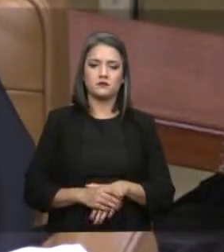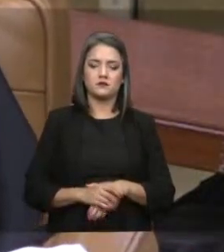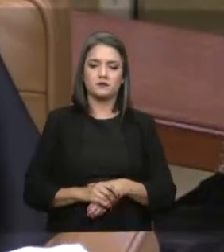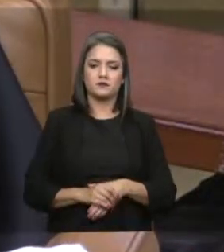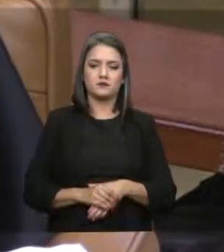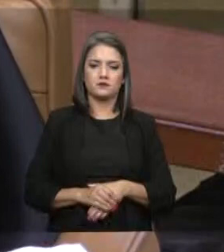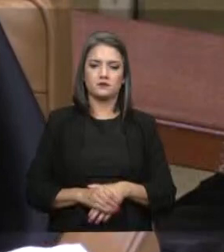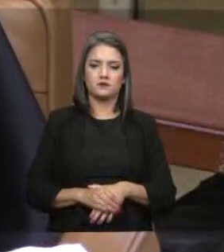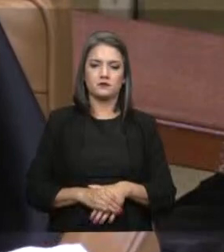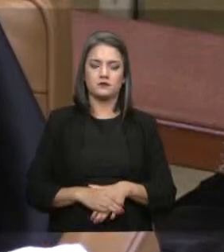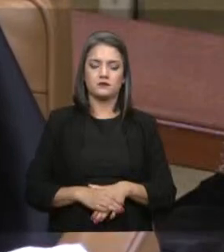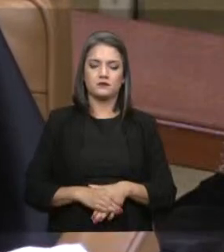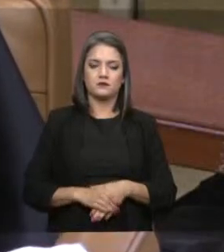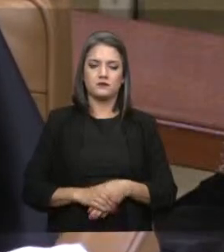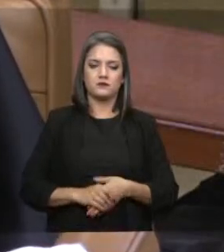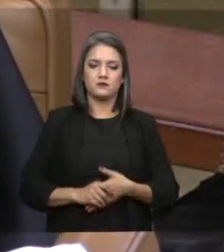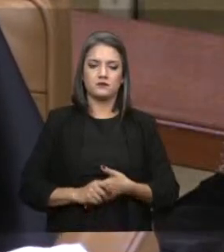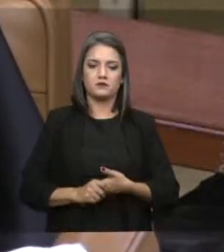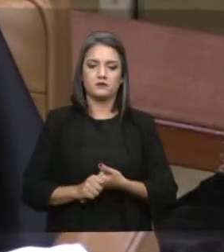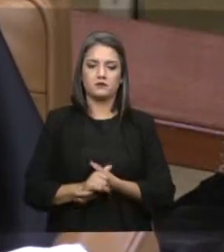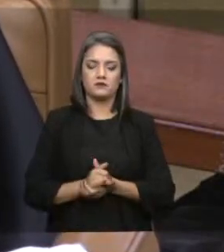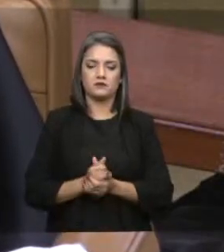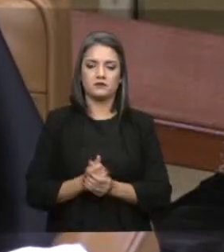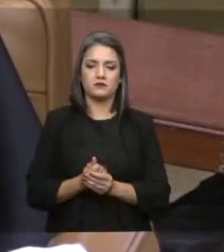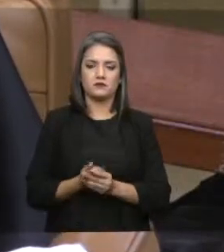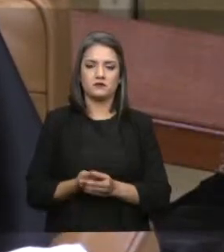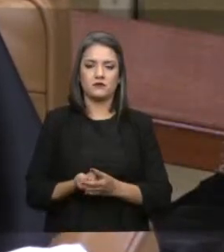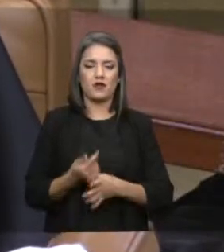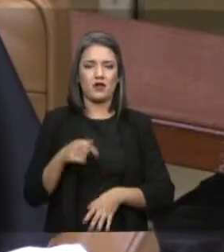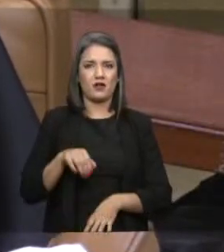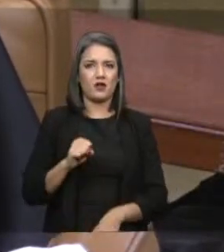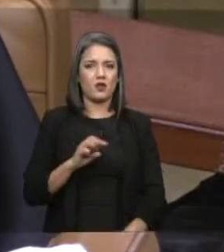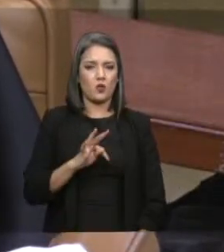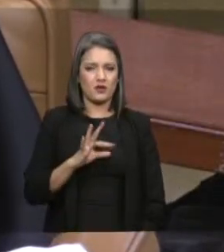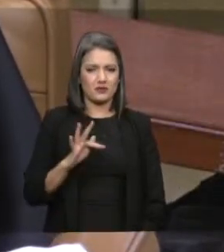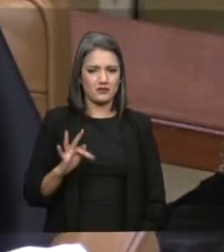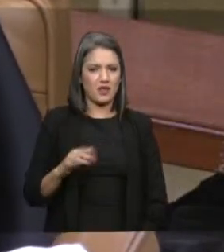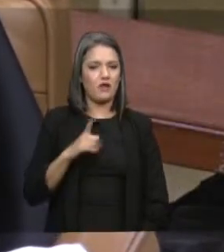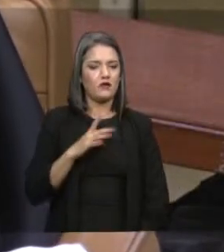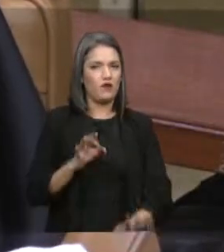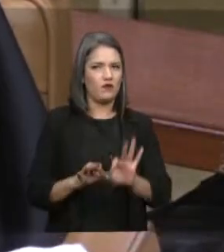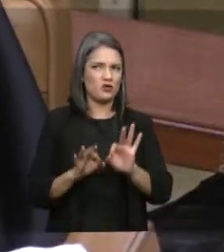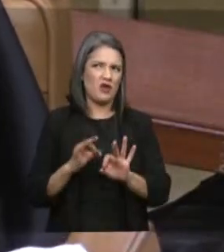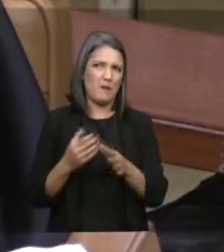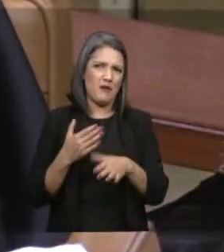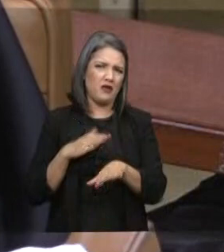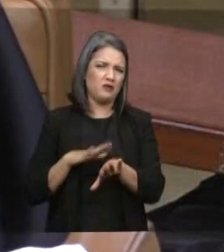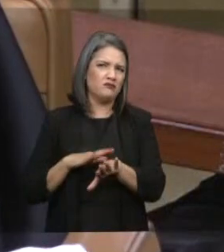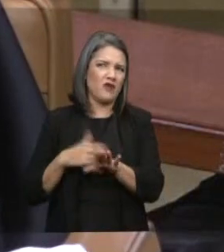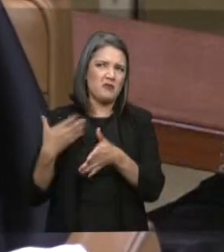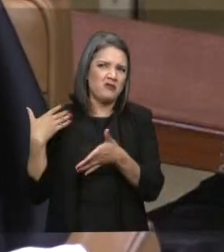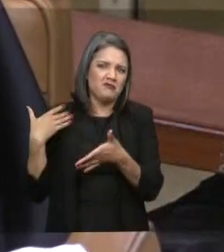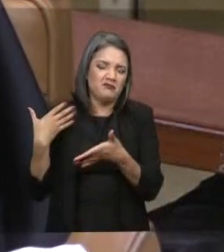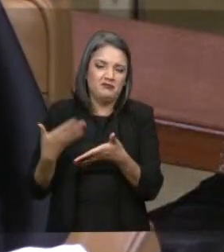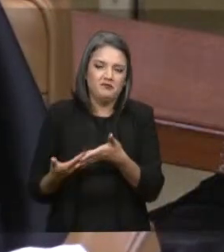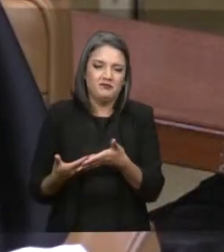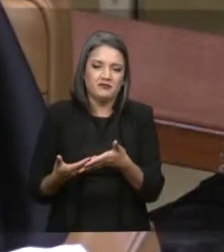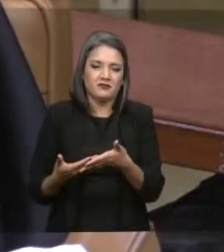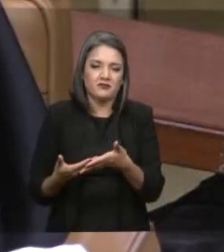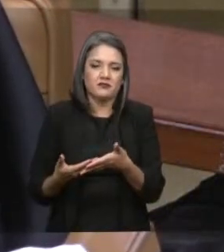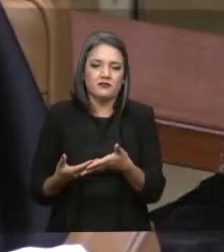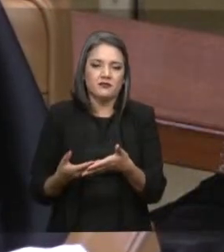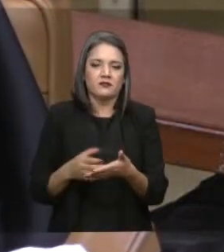que obriga os hospitais a criarem áreas de descanso para enfermeiros e faço isso para fazer uma distinção importante foi